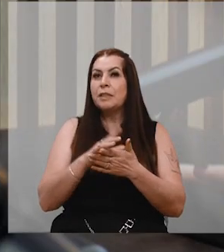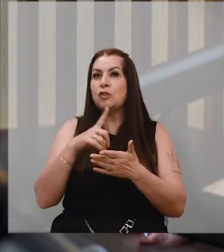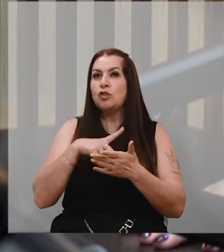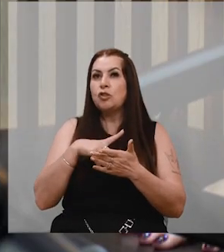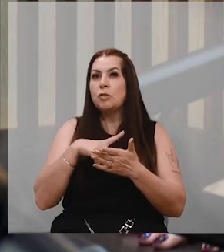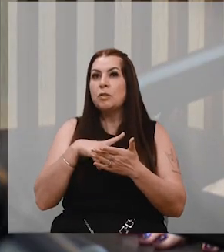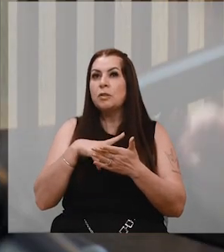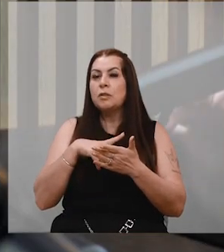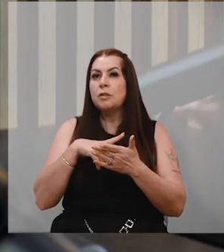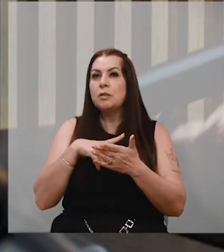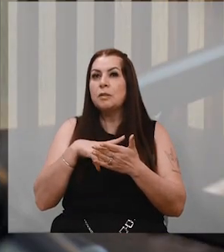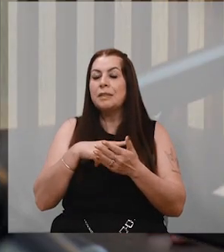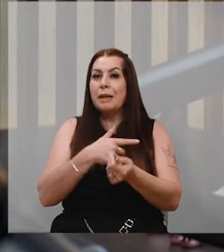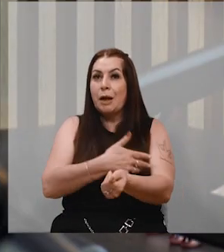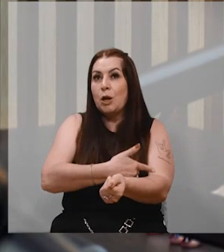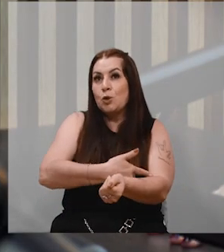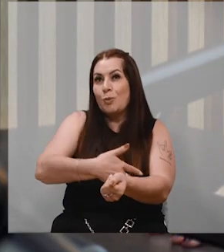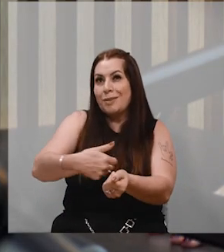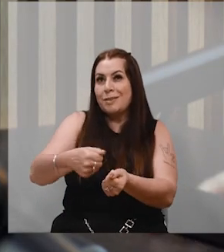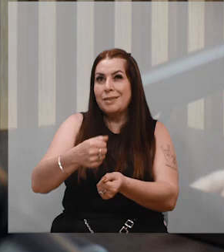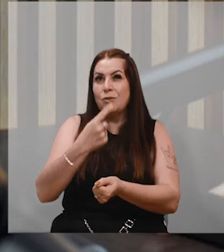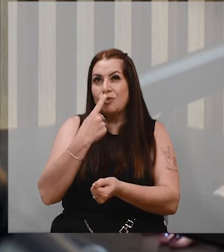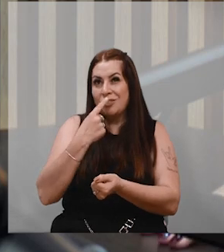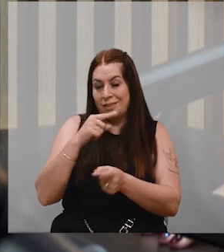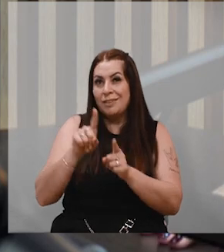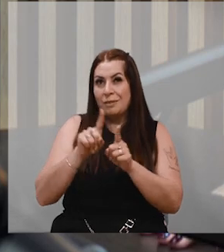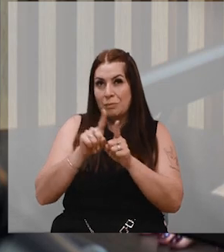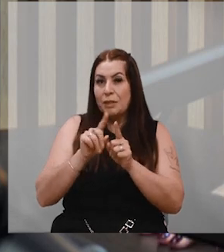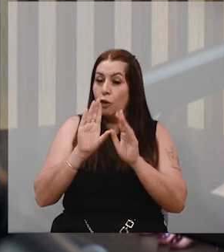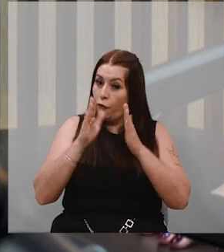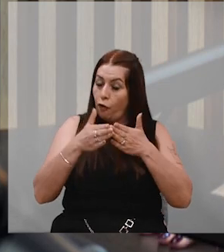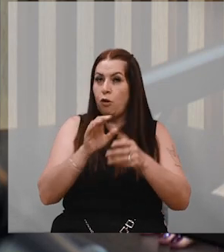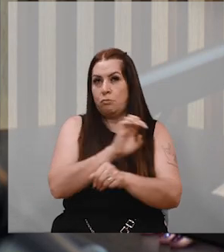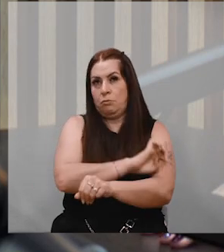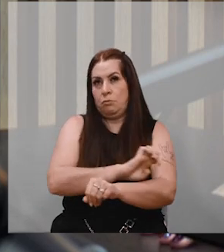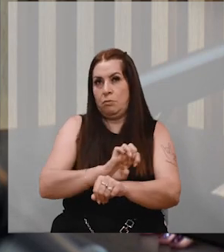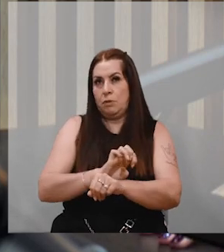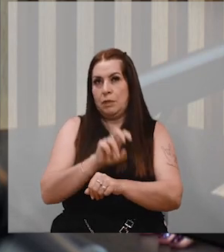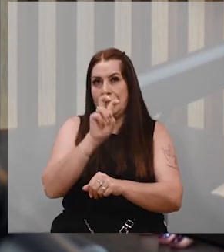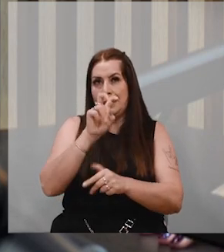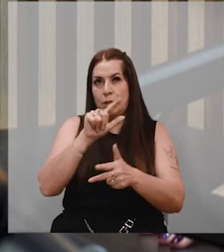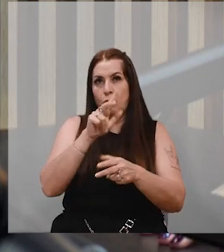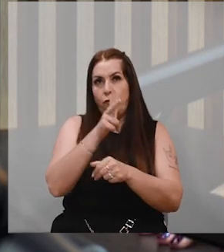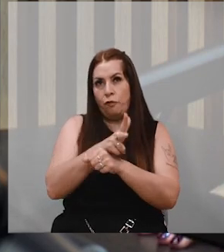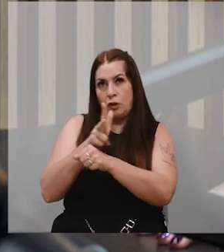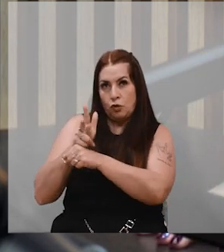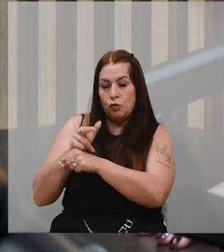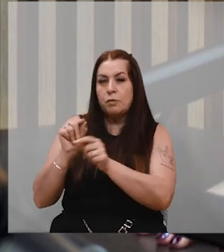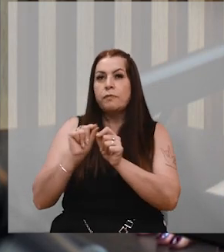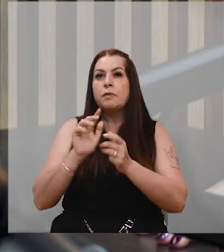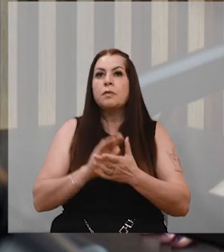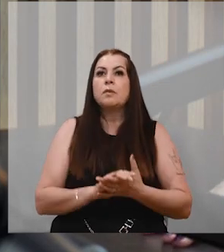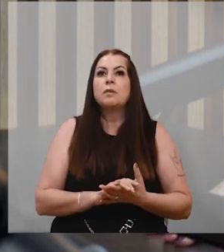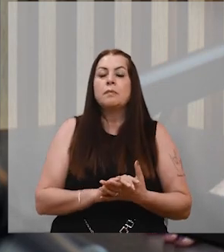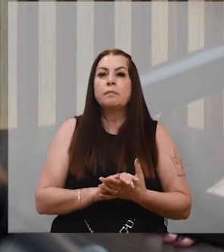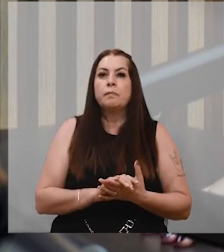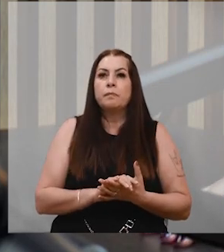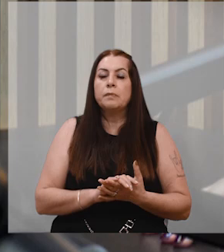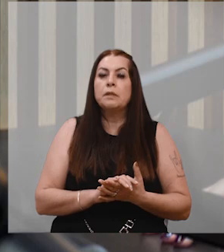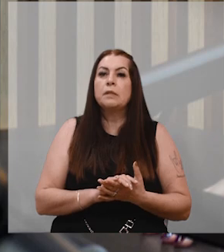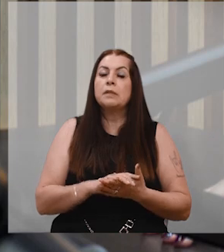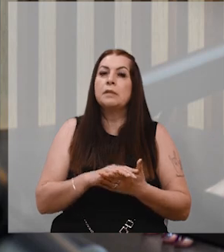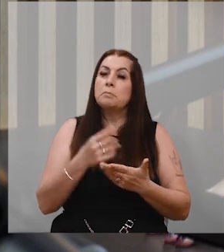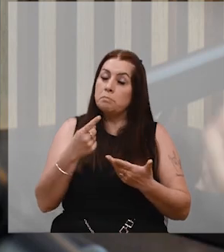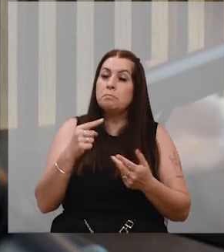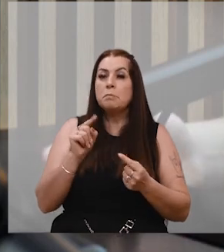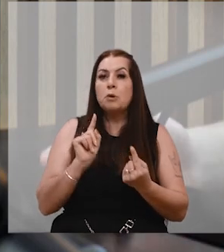doação de sangue, que aí foram focados nos estagiários, foram 5 vídeos que nós fizemos, justamente